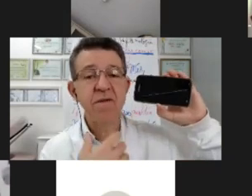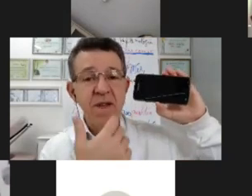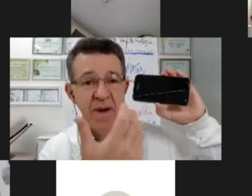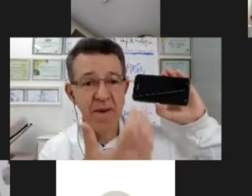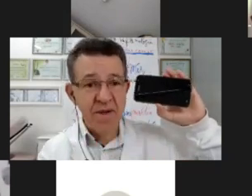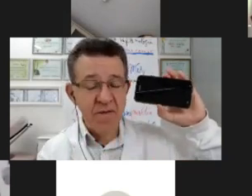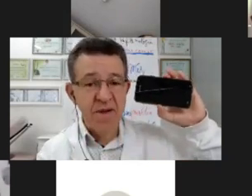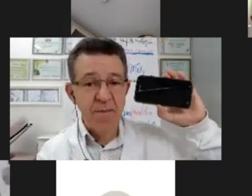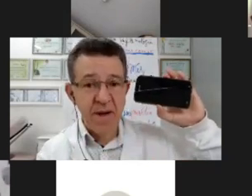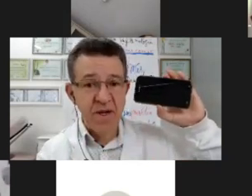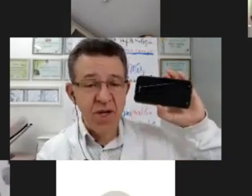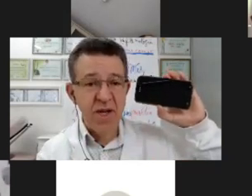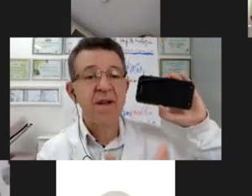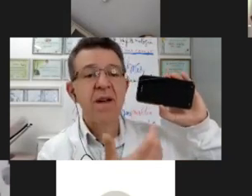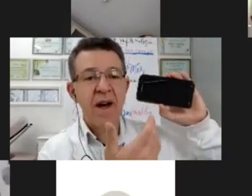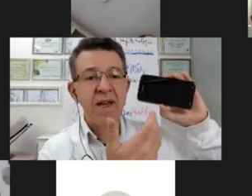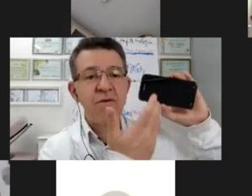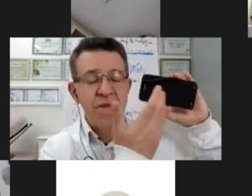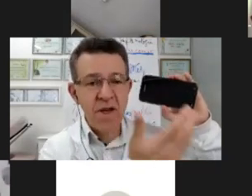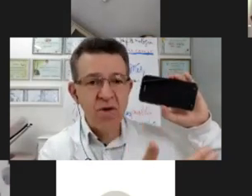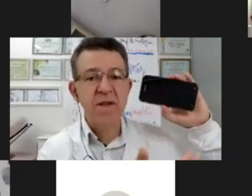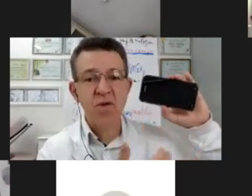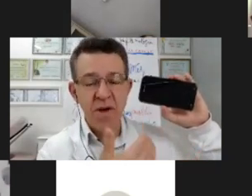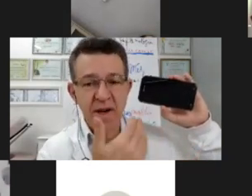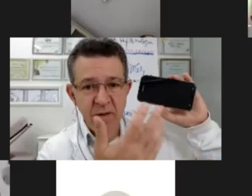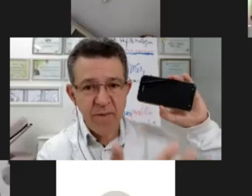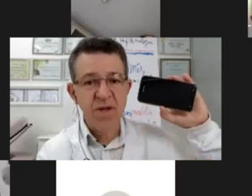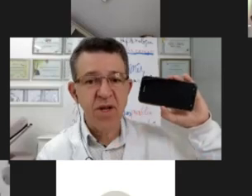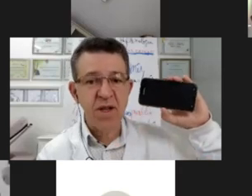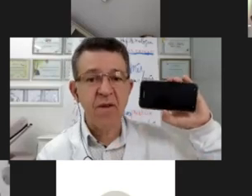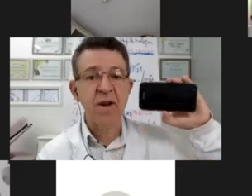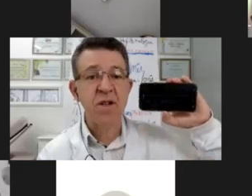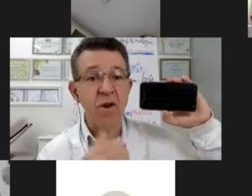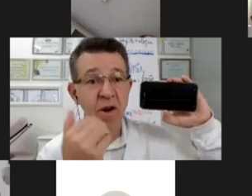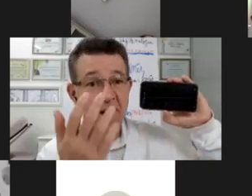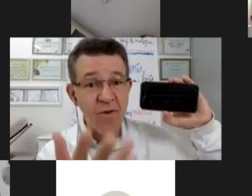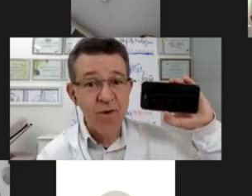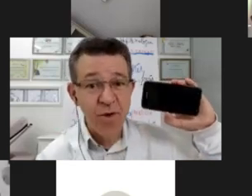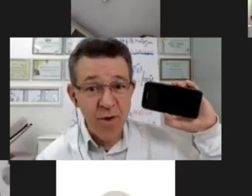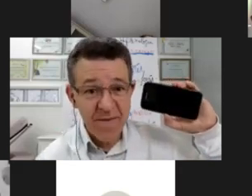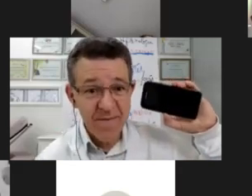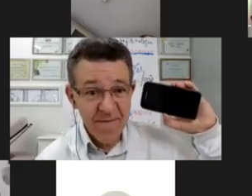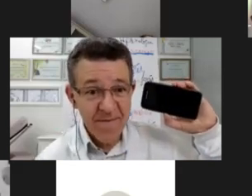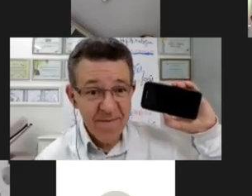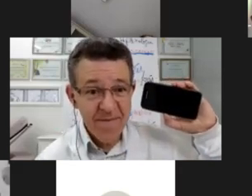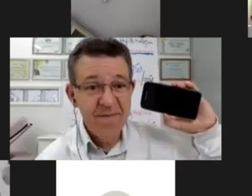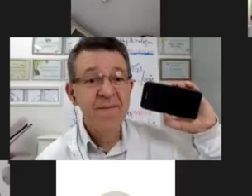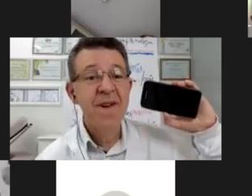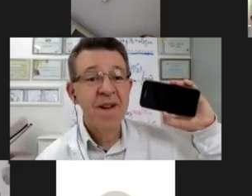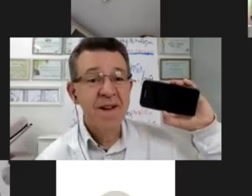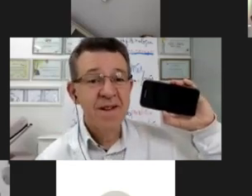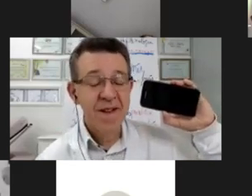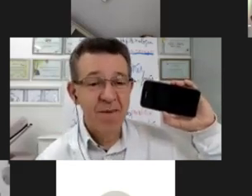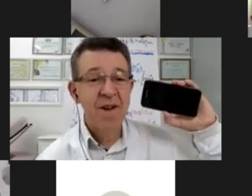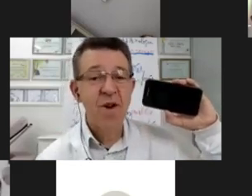aí, se você permitir, aí o vídeo, né? Se a sua cliente permitir, tal, a gente coloca no YouTube. Não,